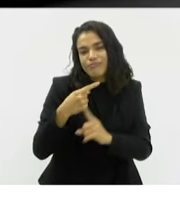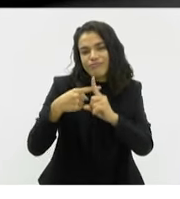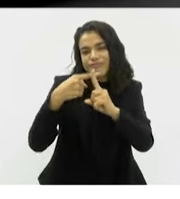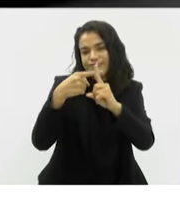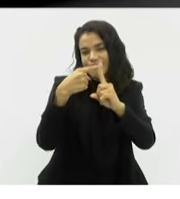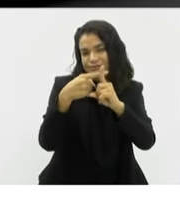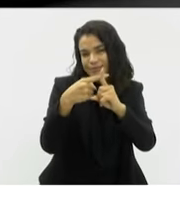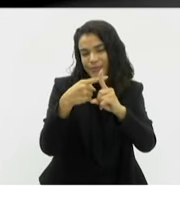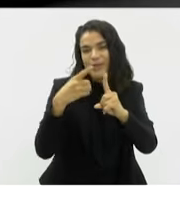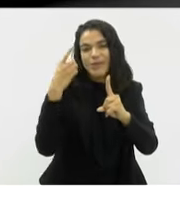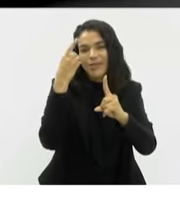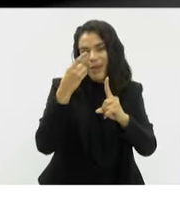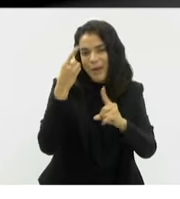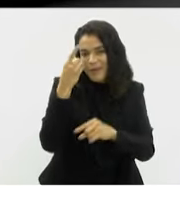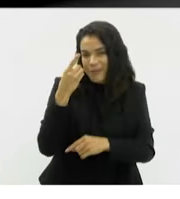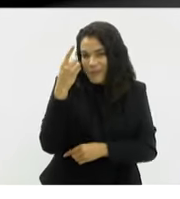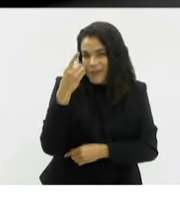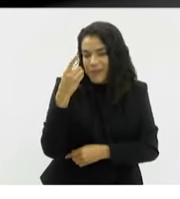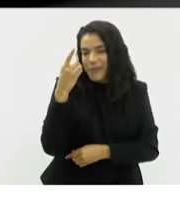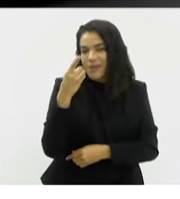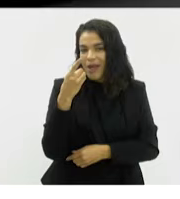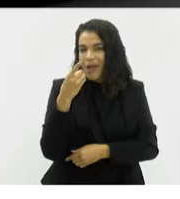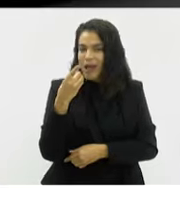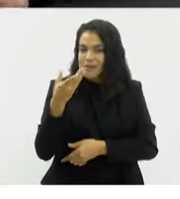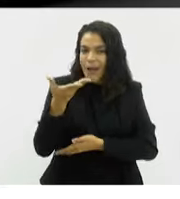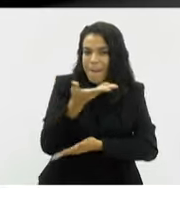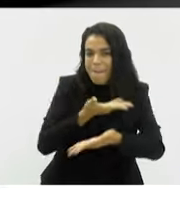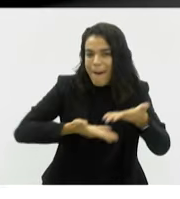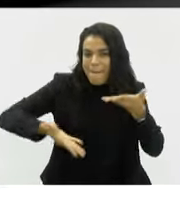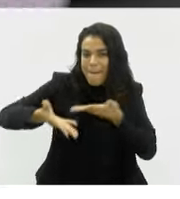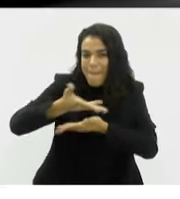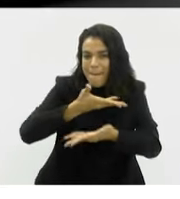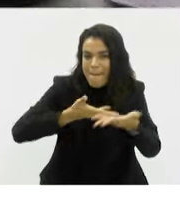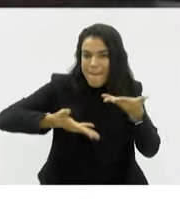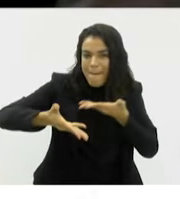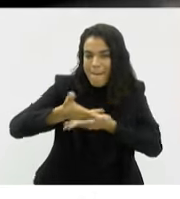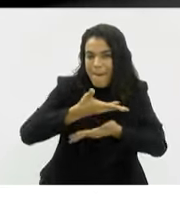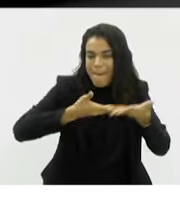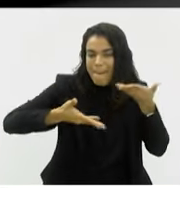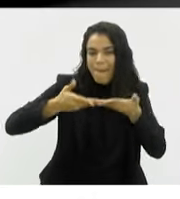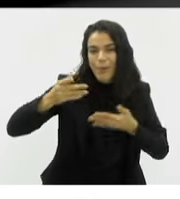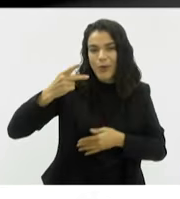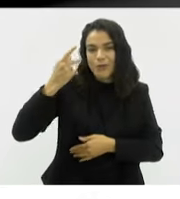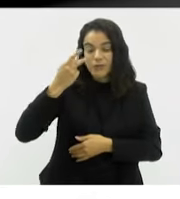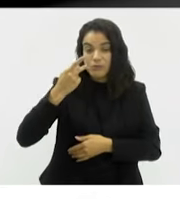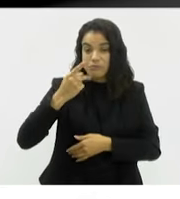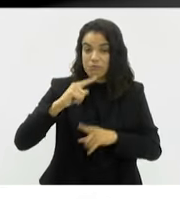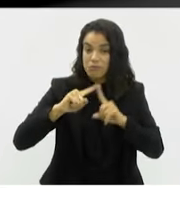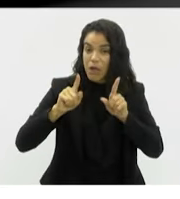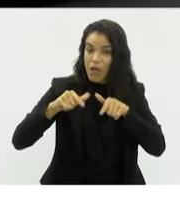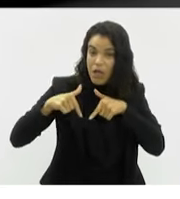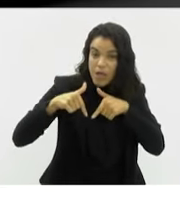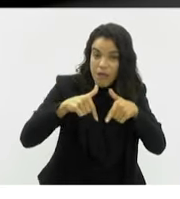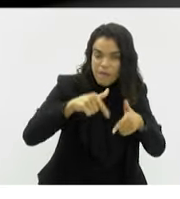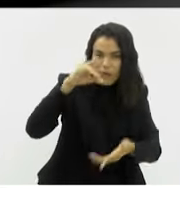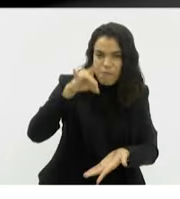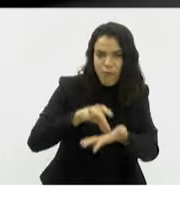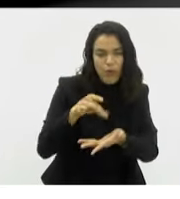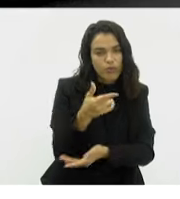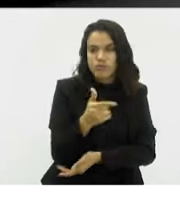deputado faz o proselitismo político em cima. Mas efeitos concretos não